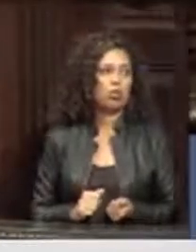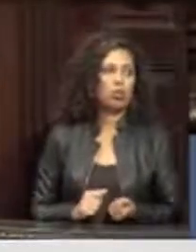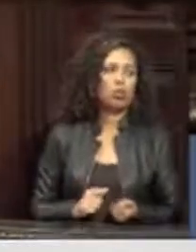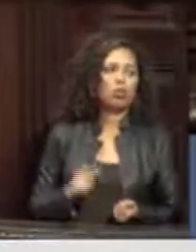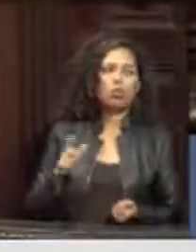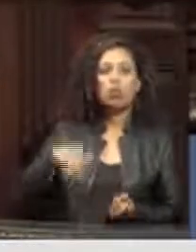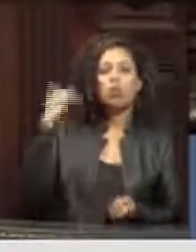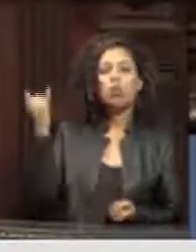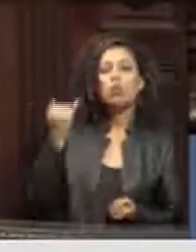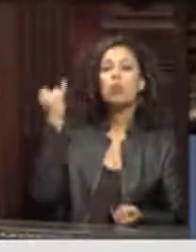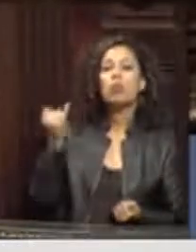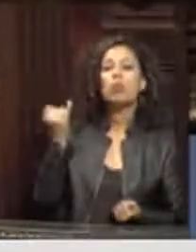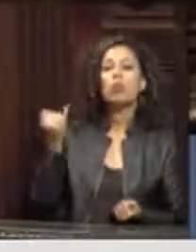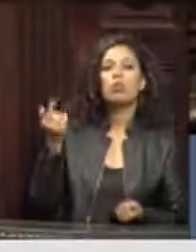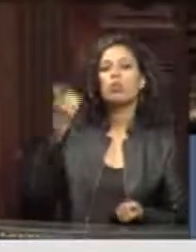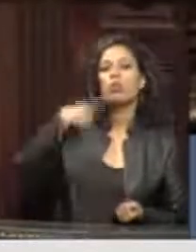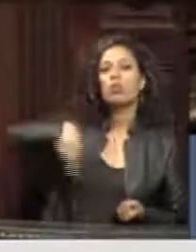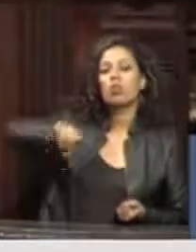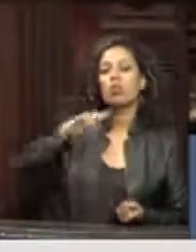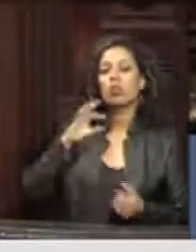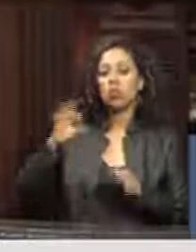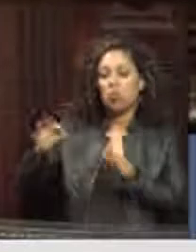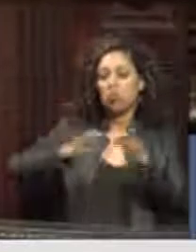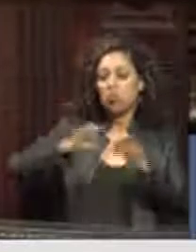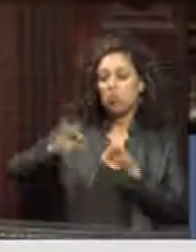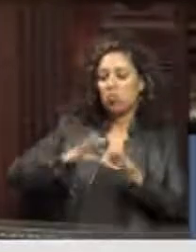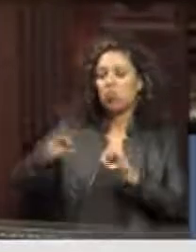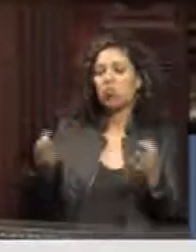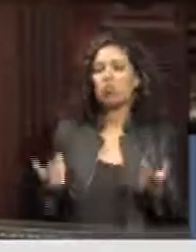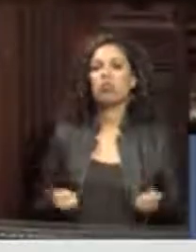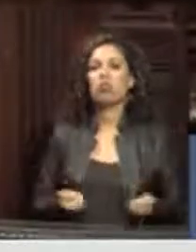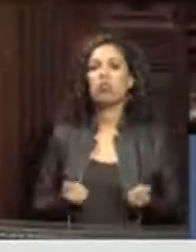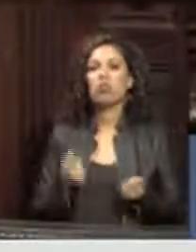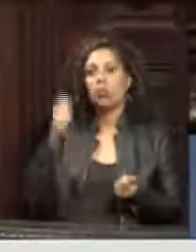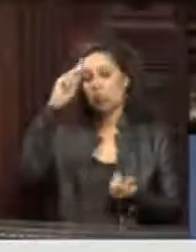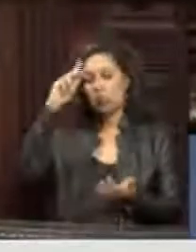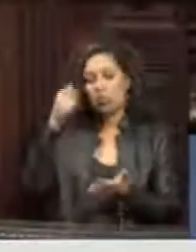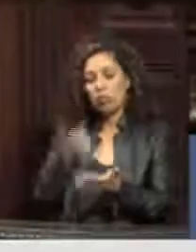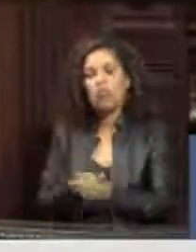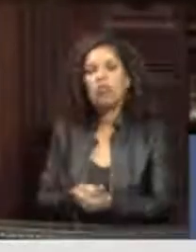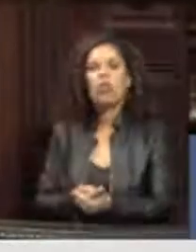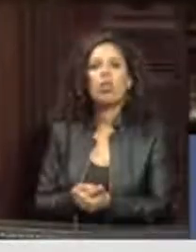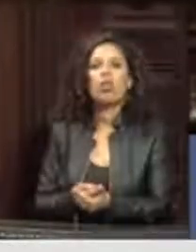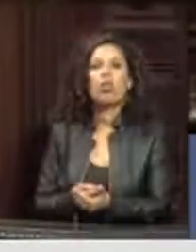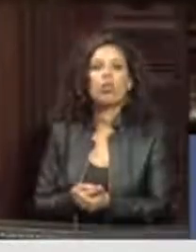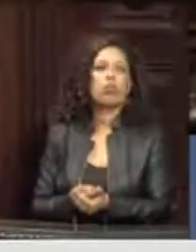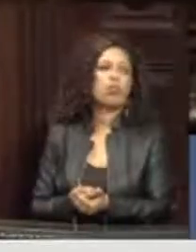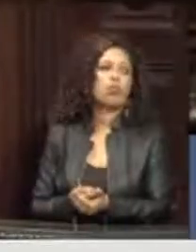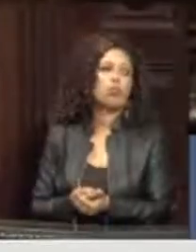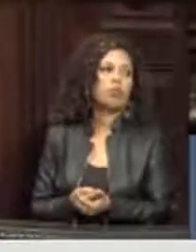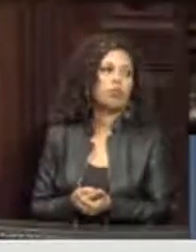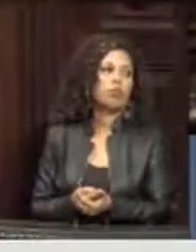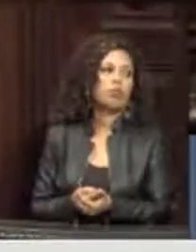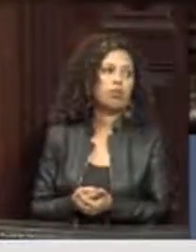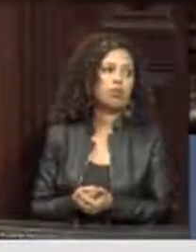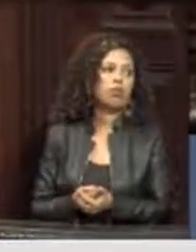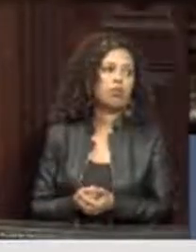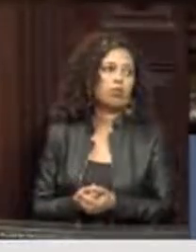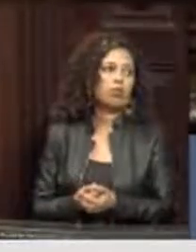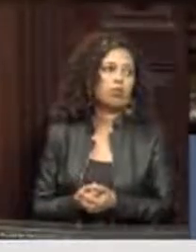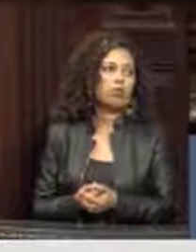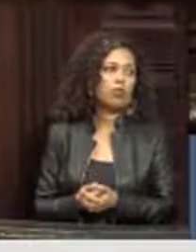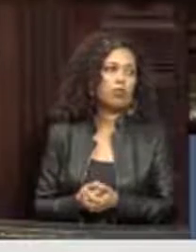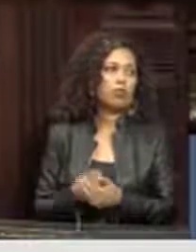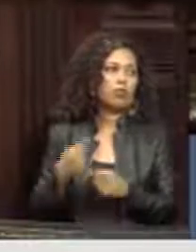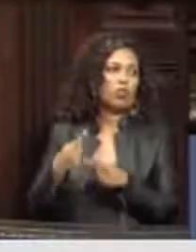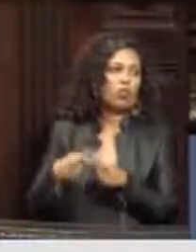no seu estudo, mas aparentemente o Estado está equivocado nessa situação e precisa rever esse contrato para que seja... Porque eu também